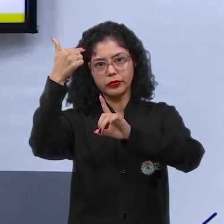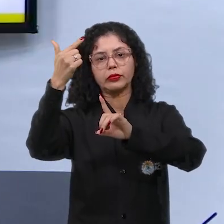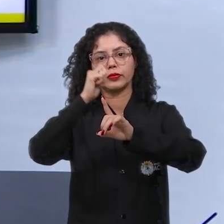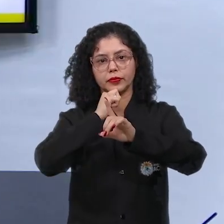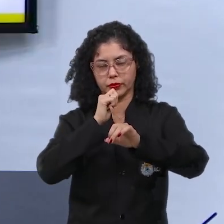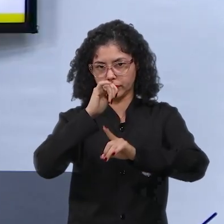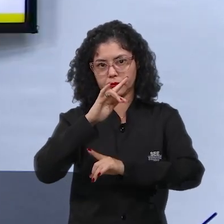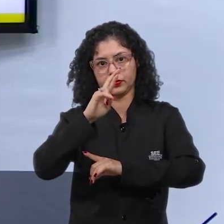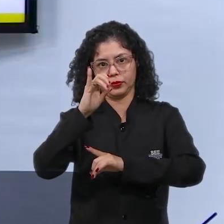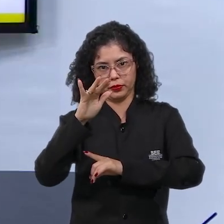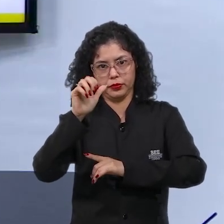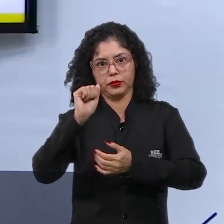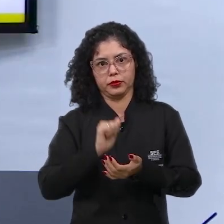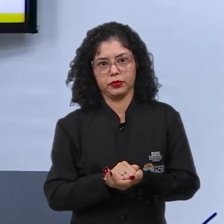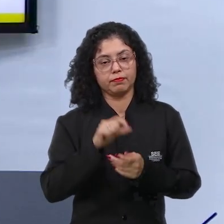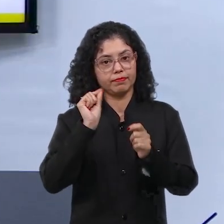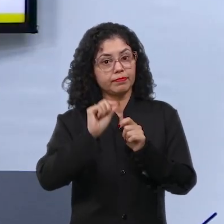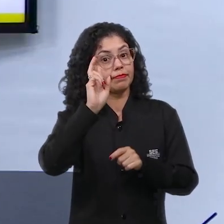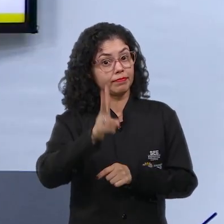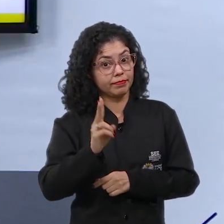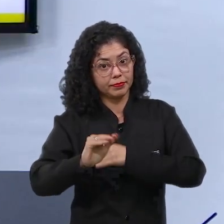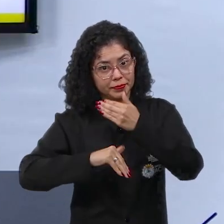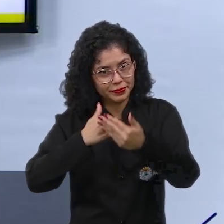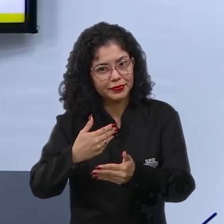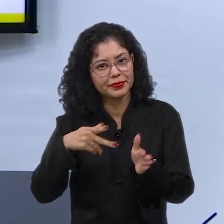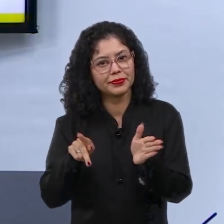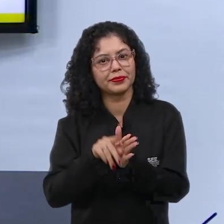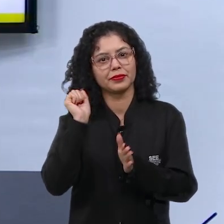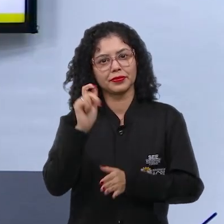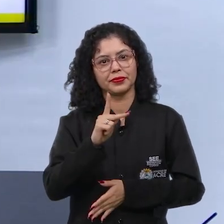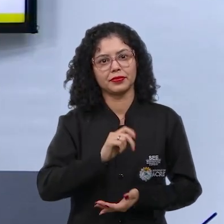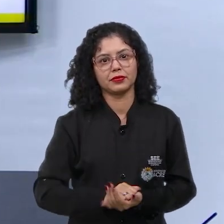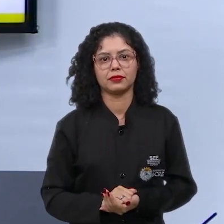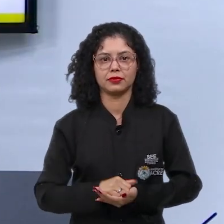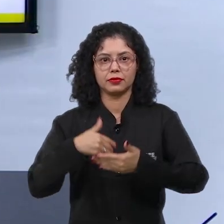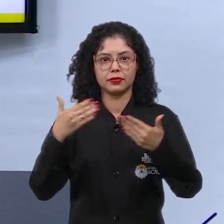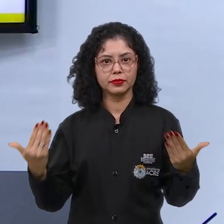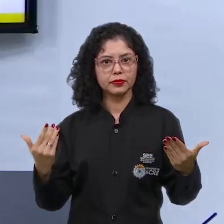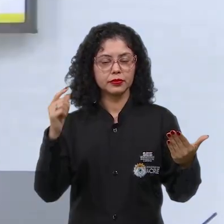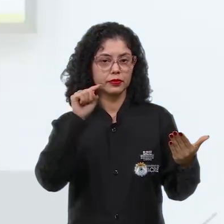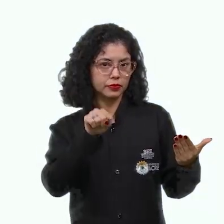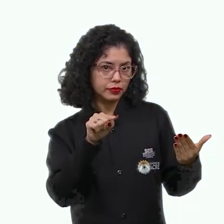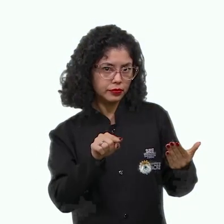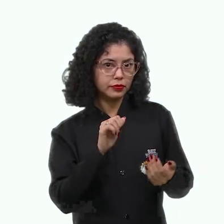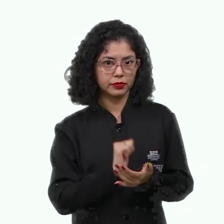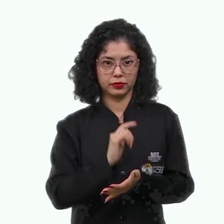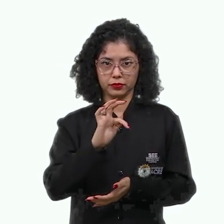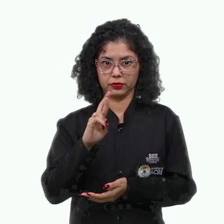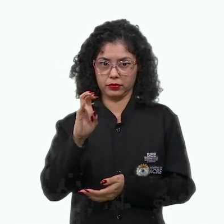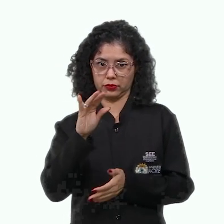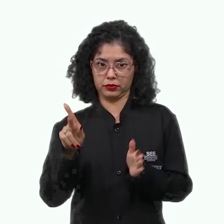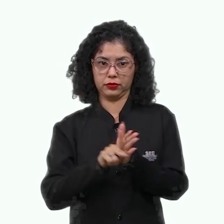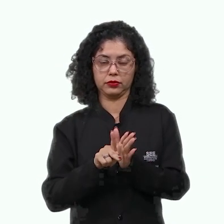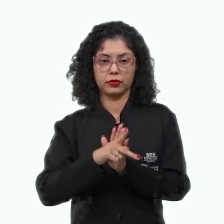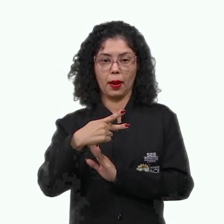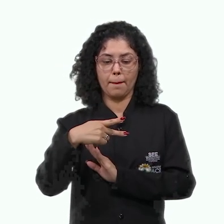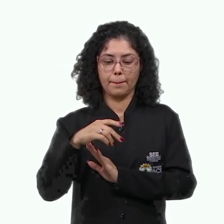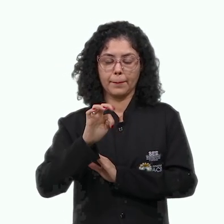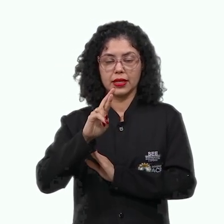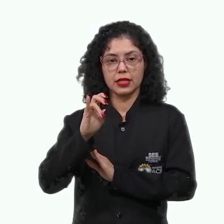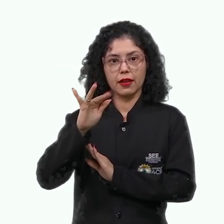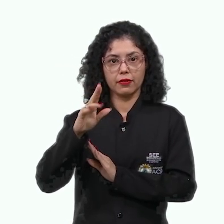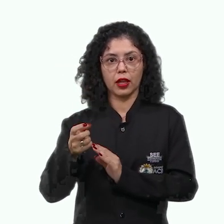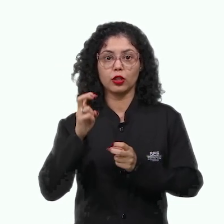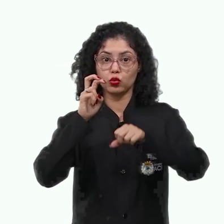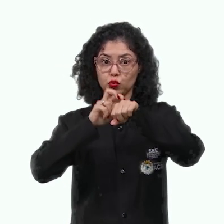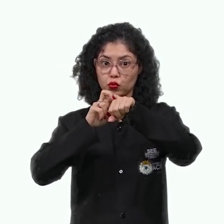outros insetos e fazer o mesmo processo, tá ok? Então, esse fungo aqui ataca esse percevejo. E esse